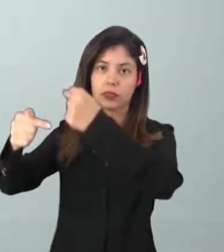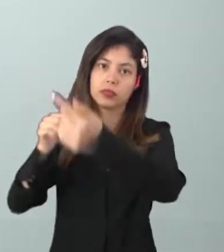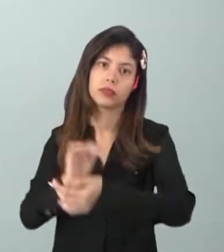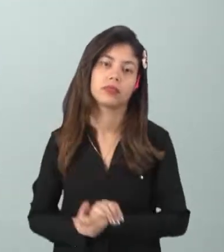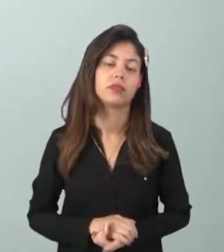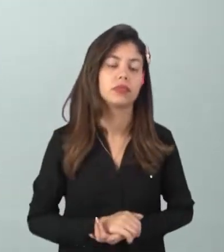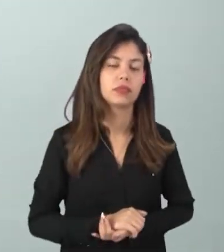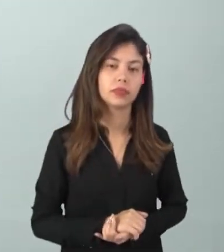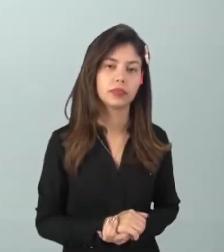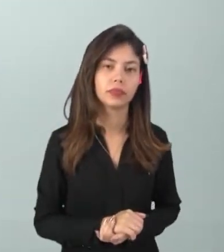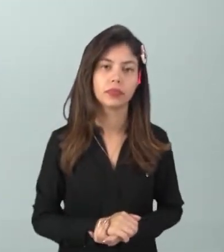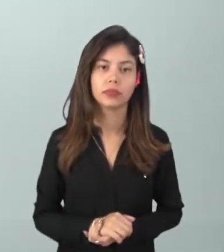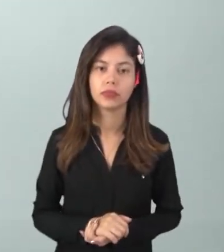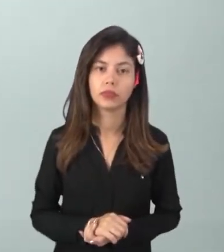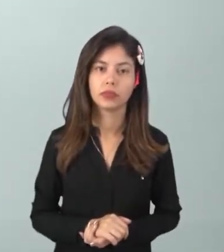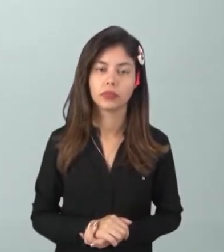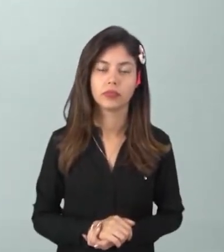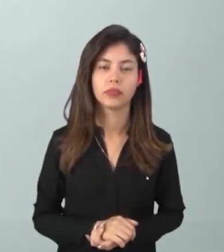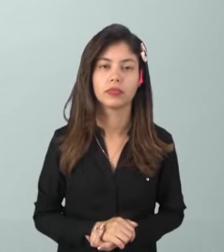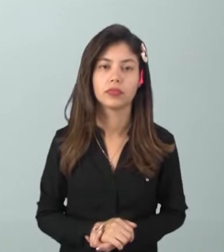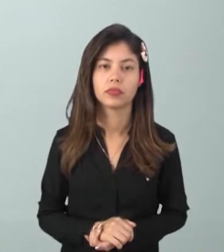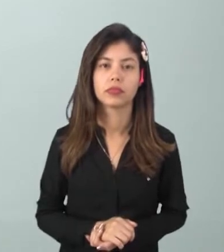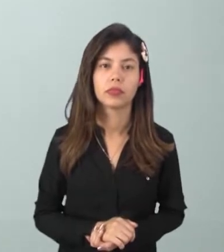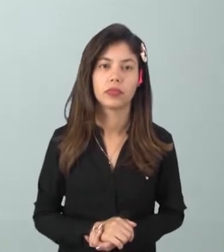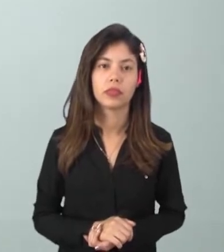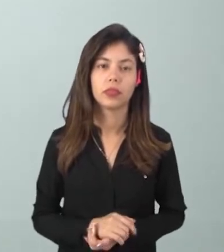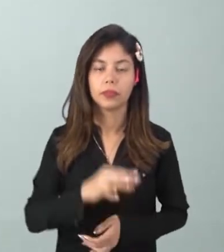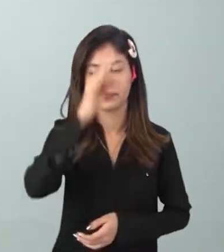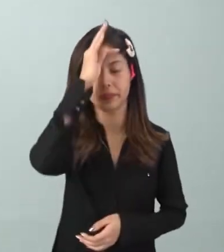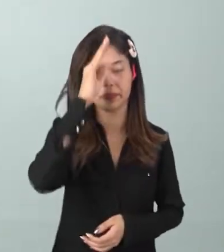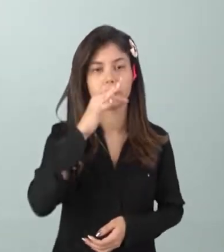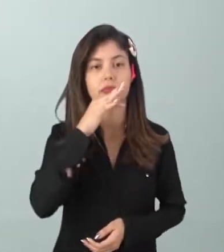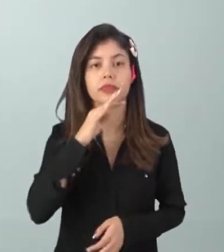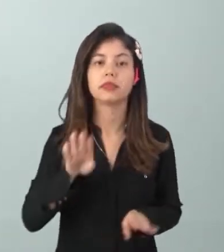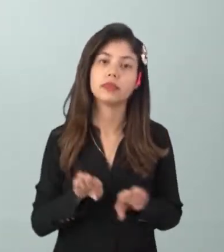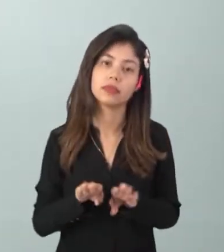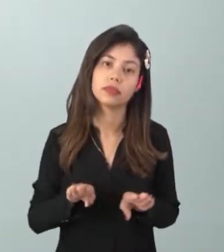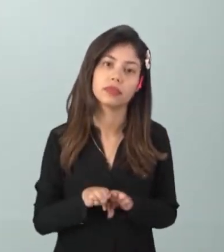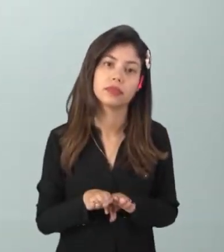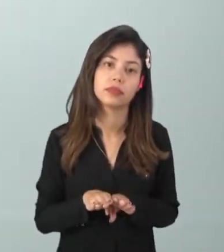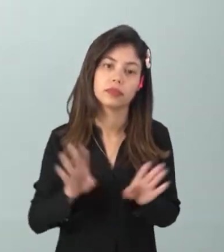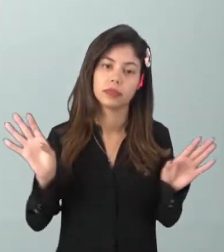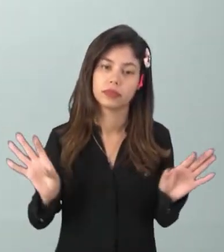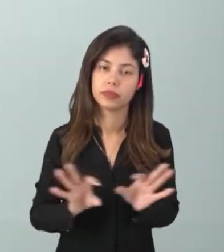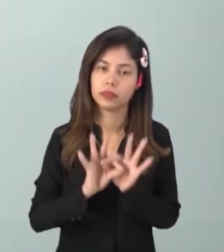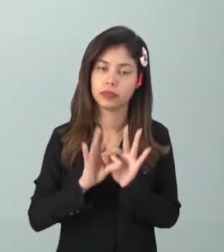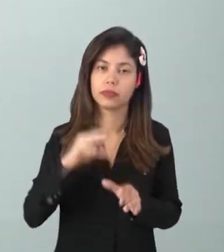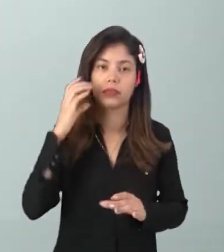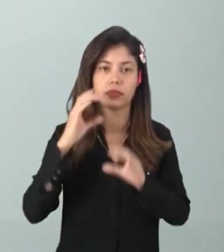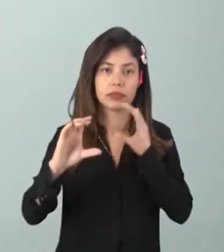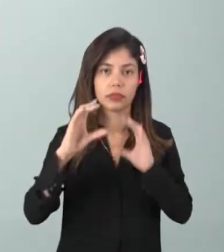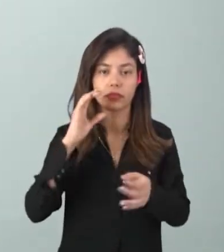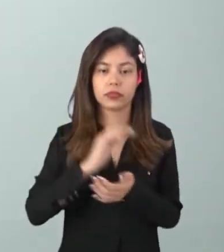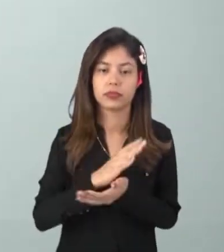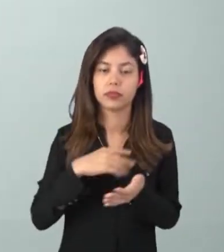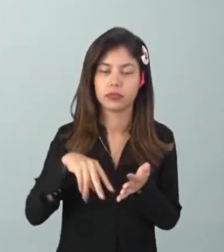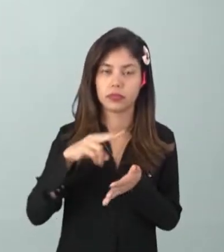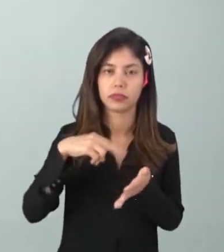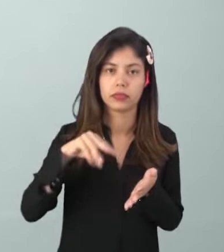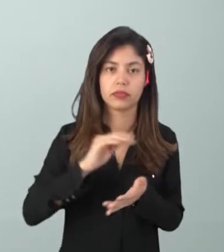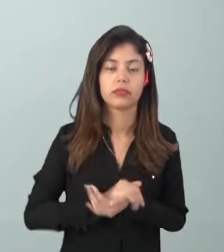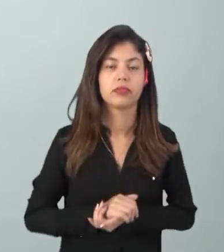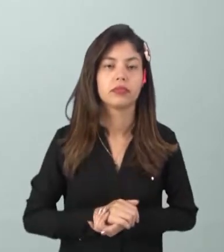sucessivamente, de geração em geração, e essas tradições elas estão intrínsecas nas canções, nas